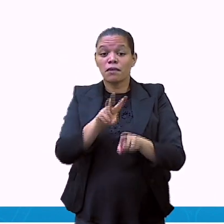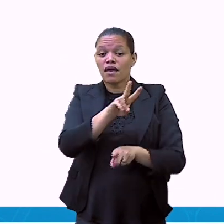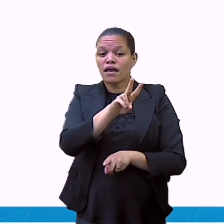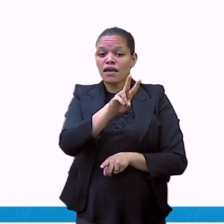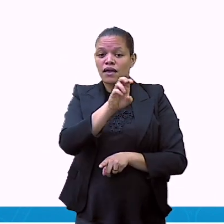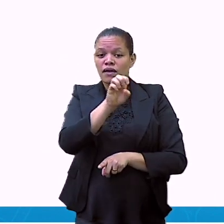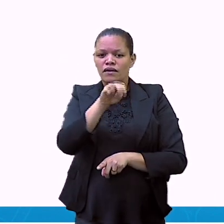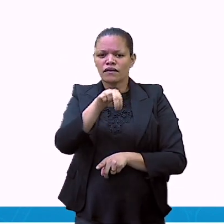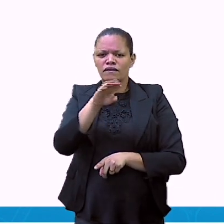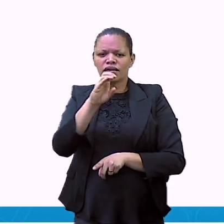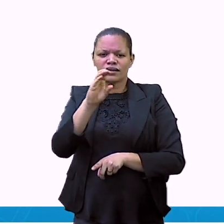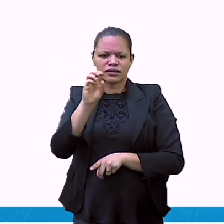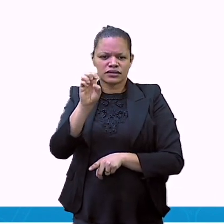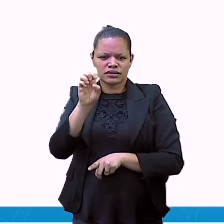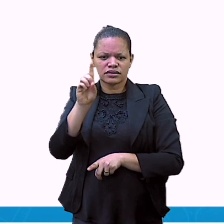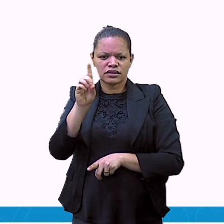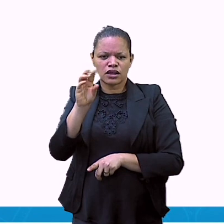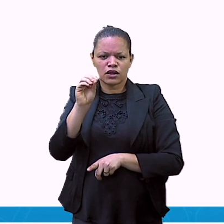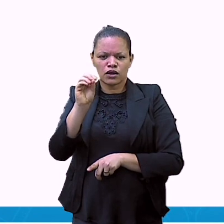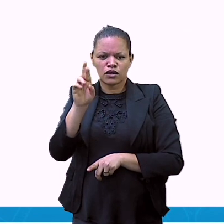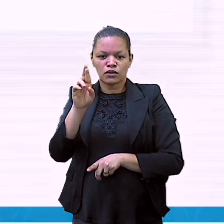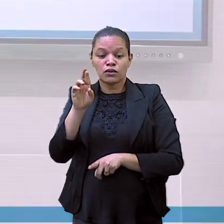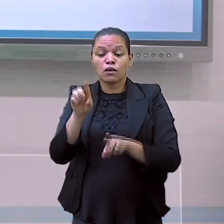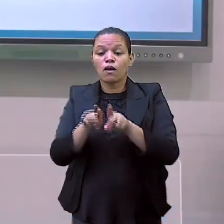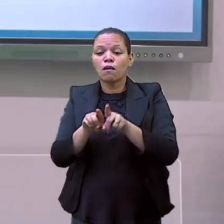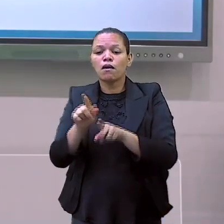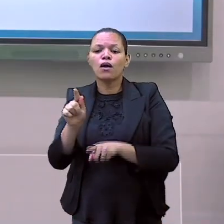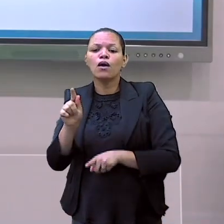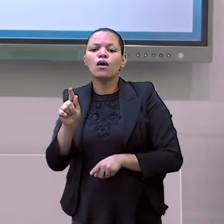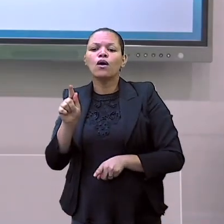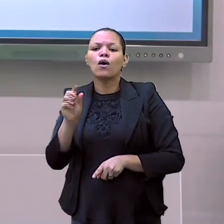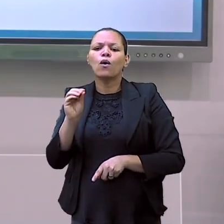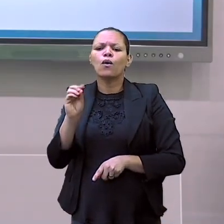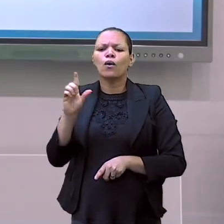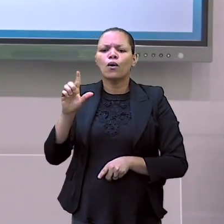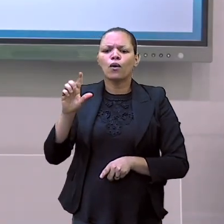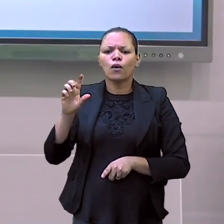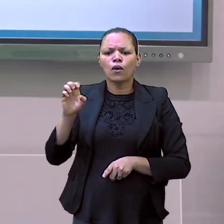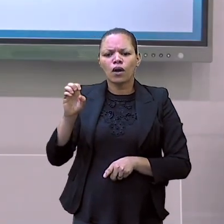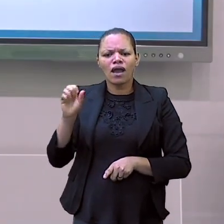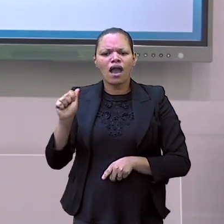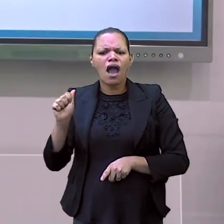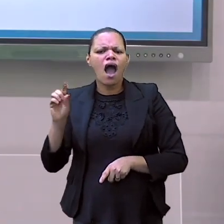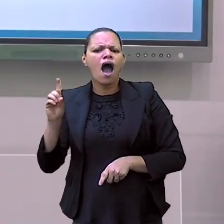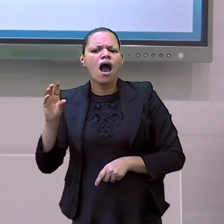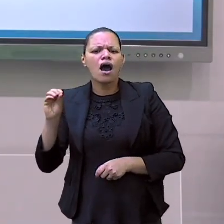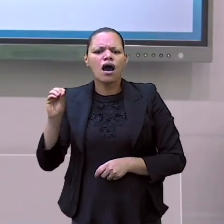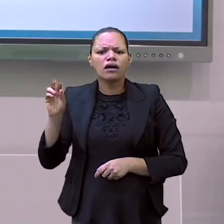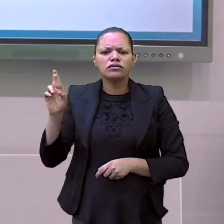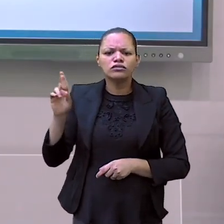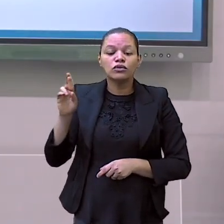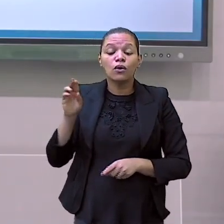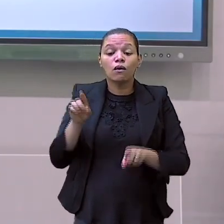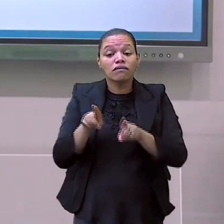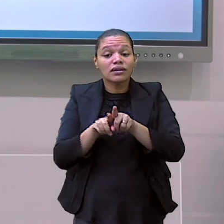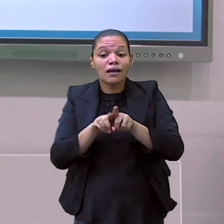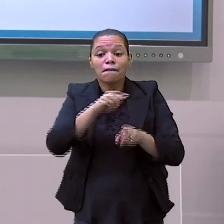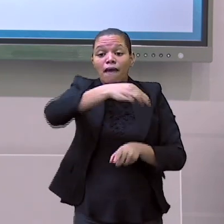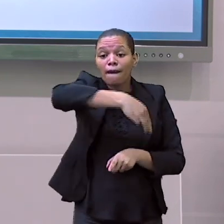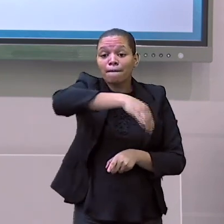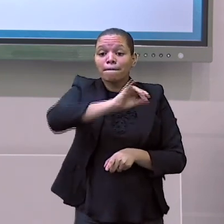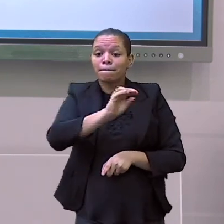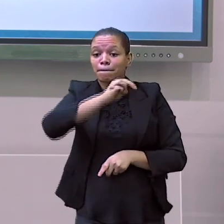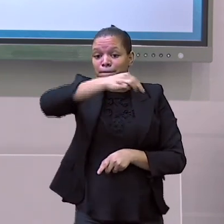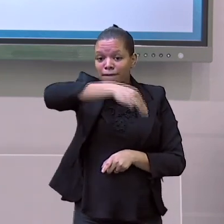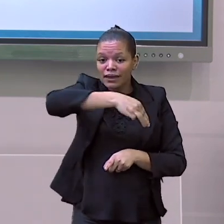com você, meu estudante querido. É hora de você fazer aquela rima, fazer aquela poesia.